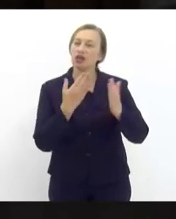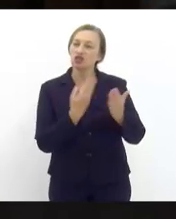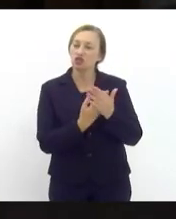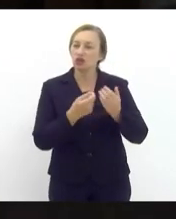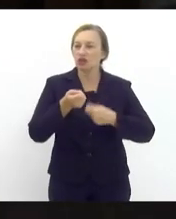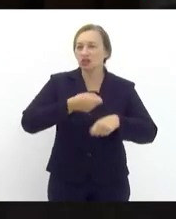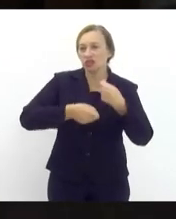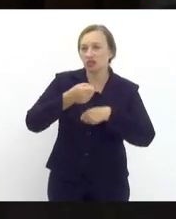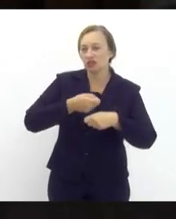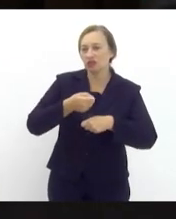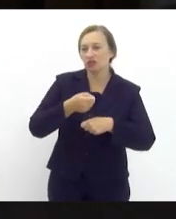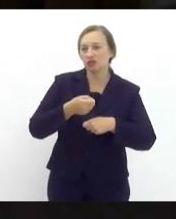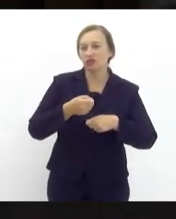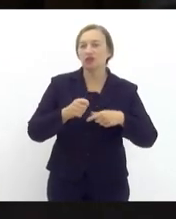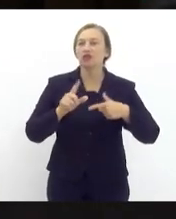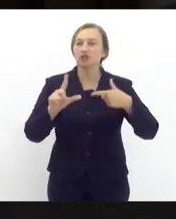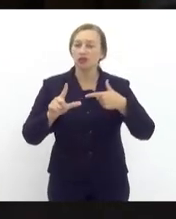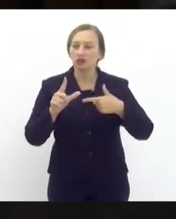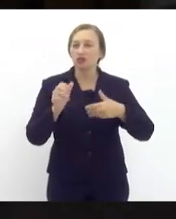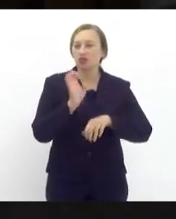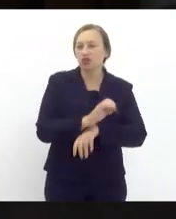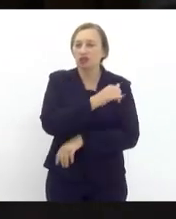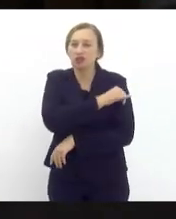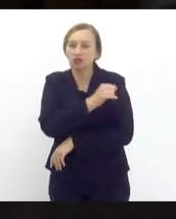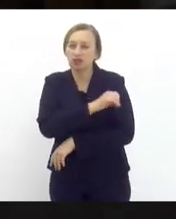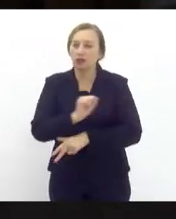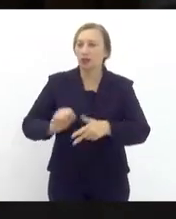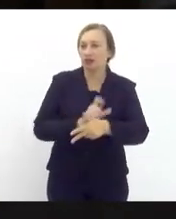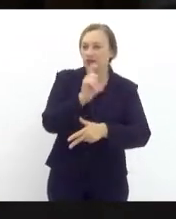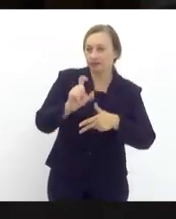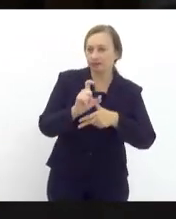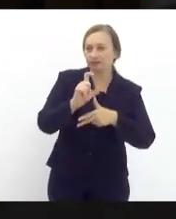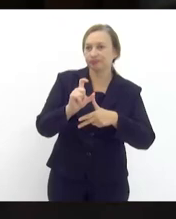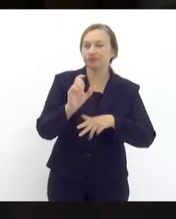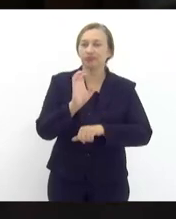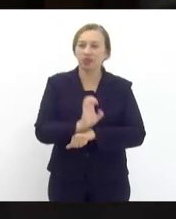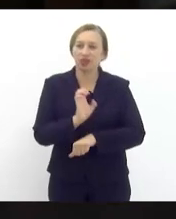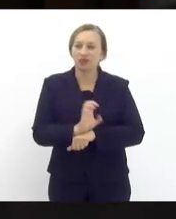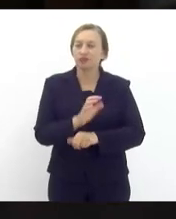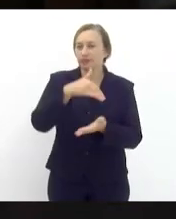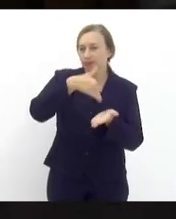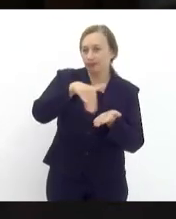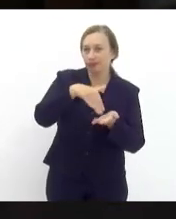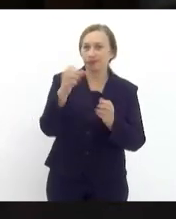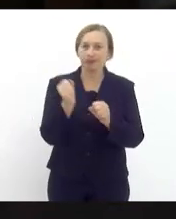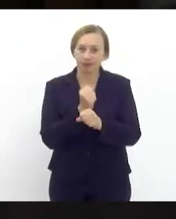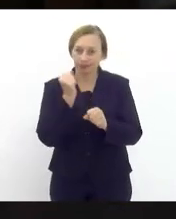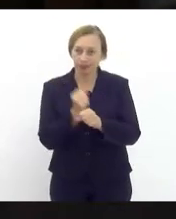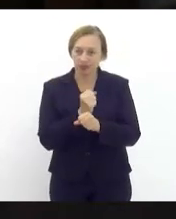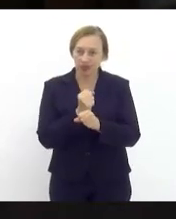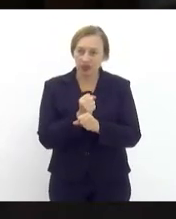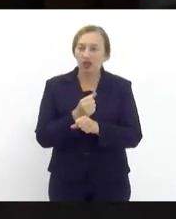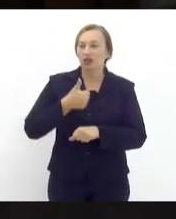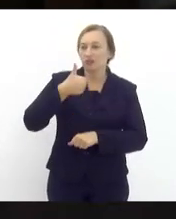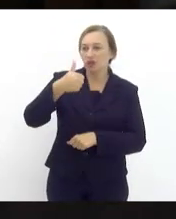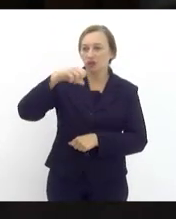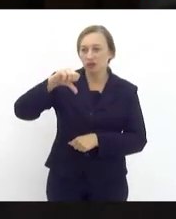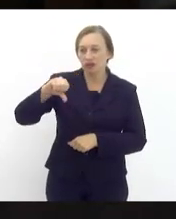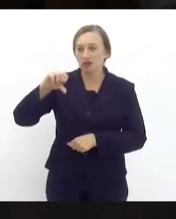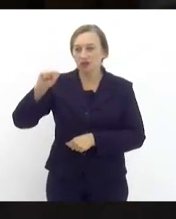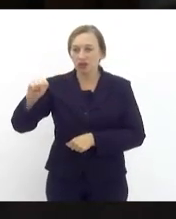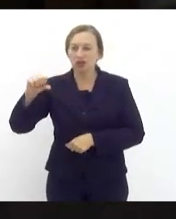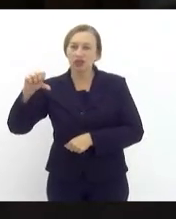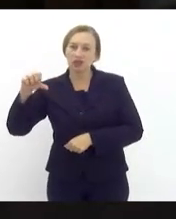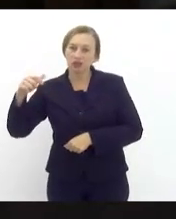do Estado do Rio de Janeiro no executivo Estadual foi secretário de obras de 1989